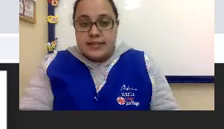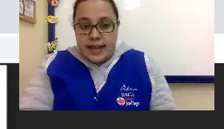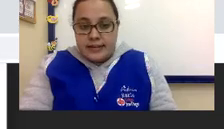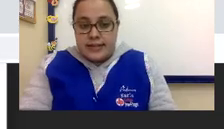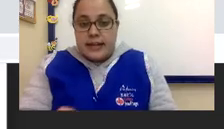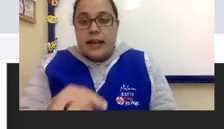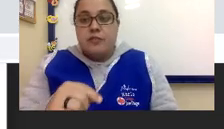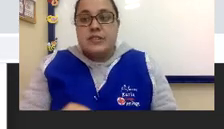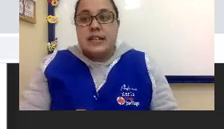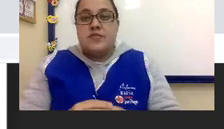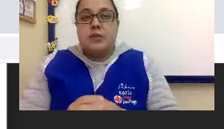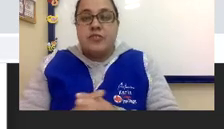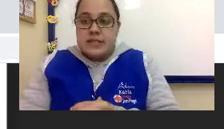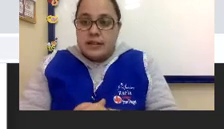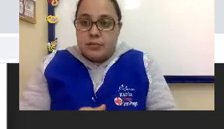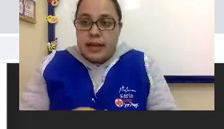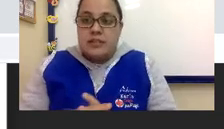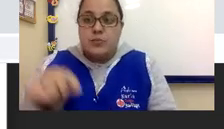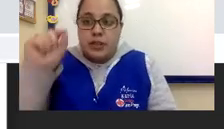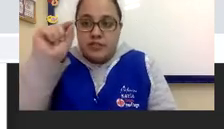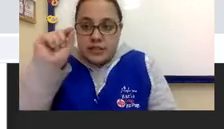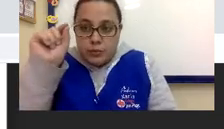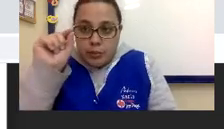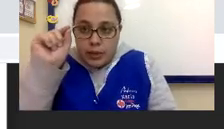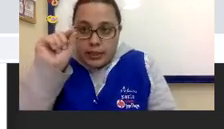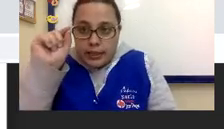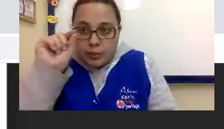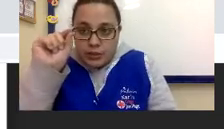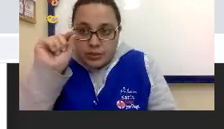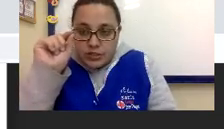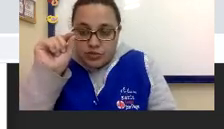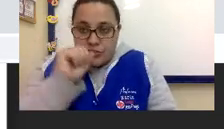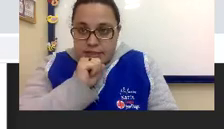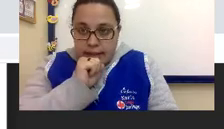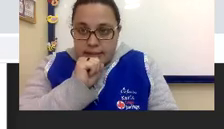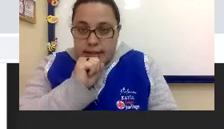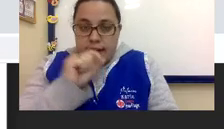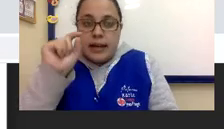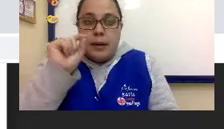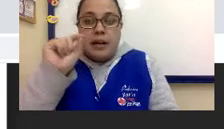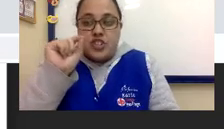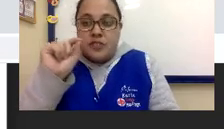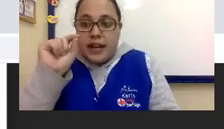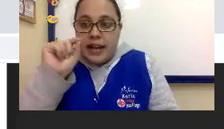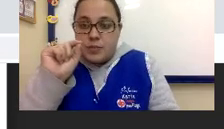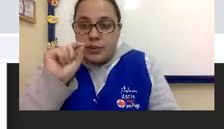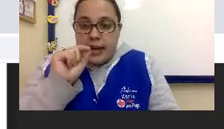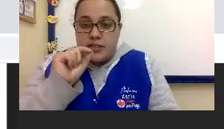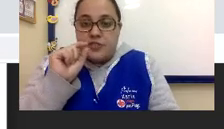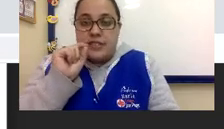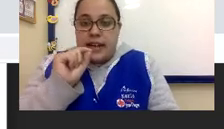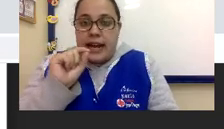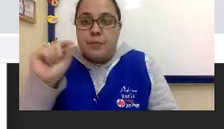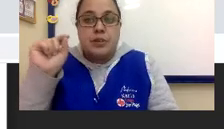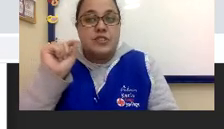e a 6, vocês vão fazer também, vocês podem fazer uma bolinha aí no manualzinho de vocês, para a gente vai responder